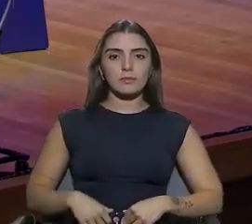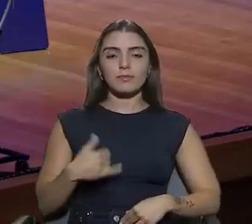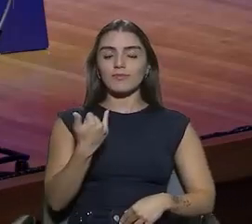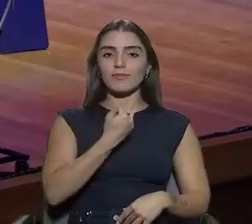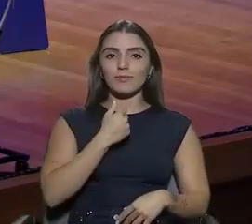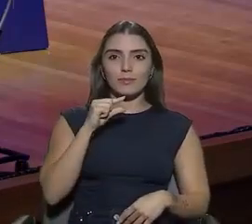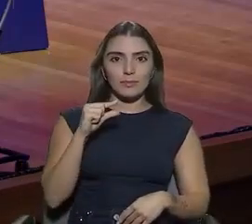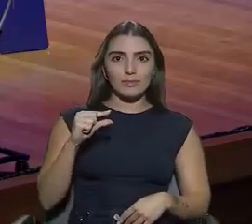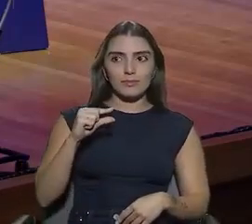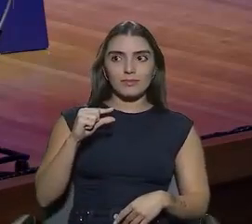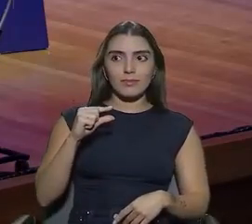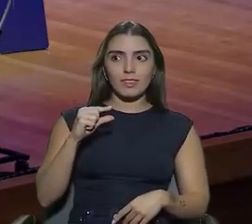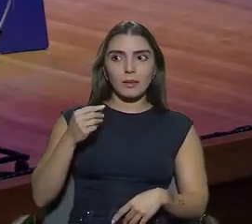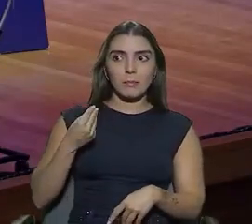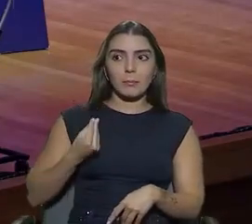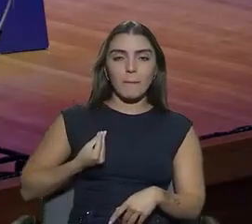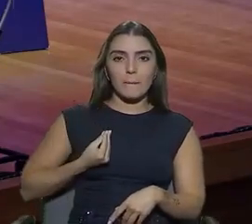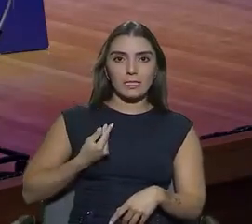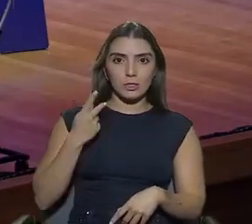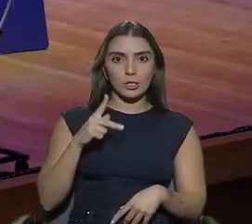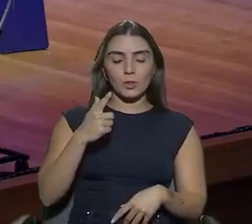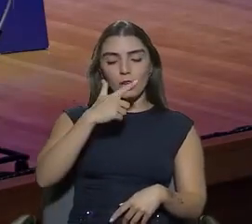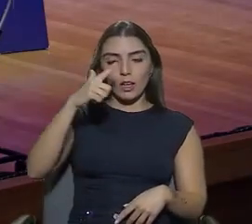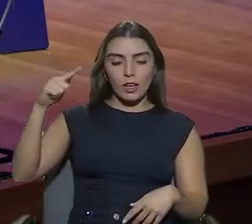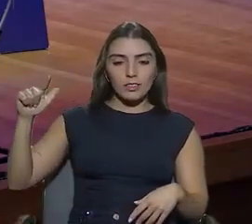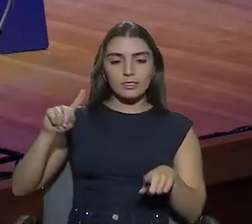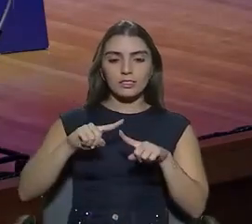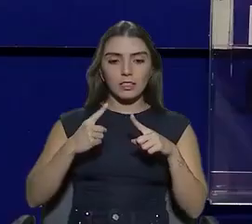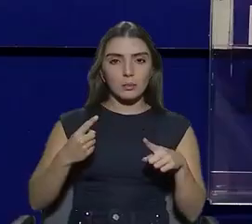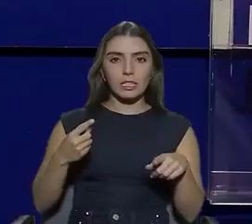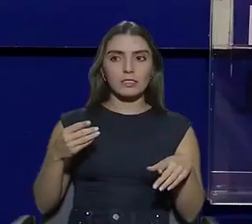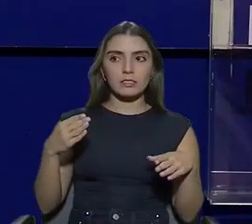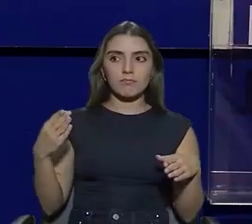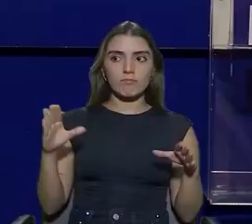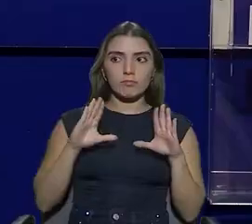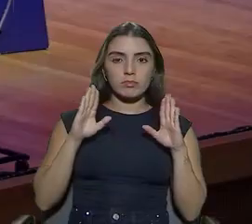outras presenças, que são outras, mas estão no centro também, me parece, da sua literatura.